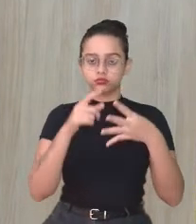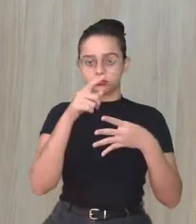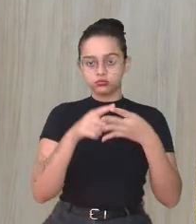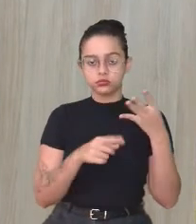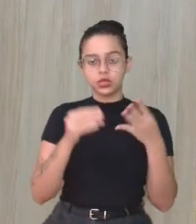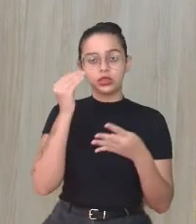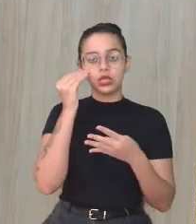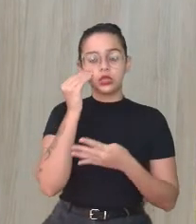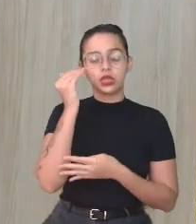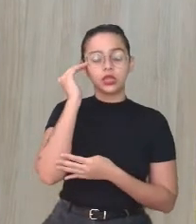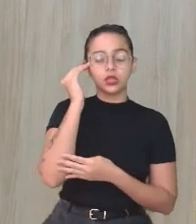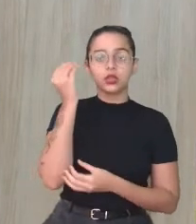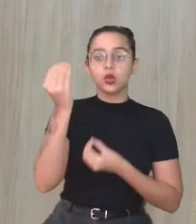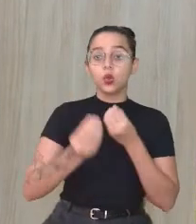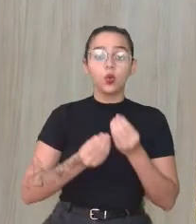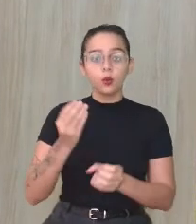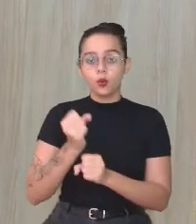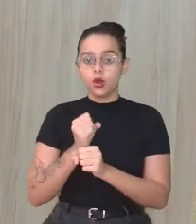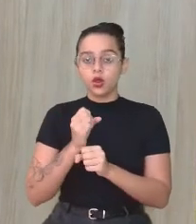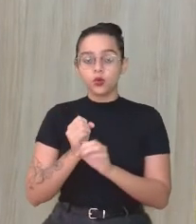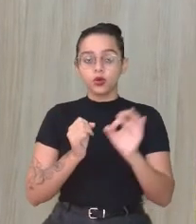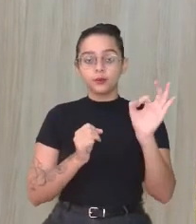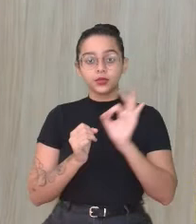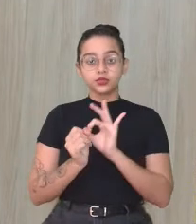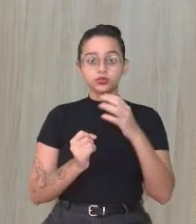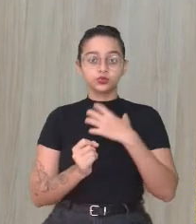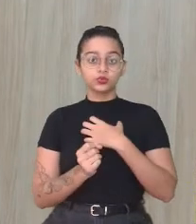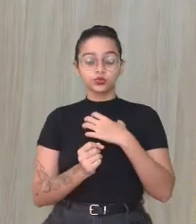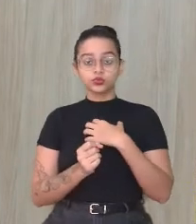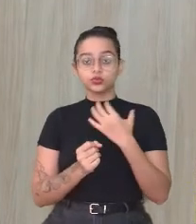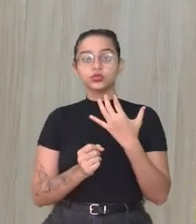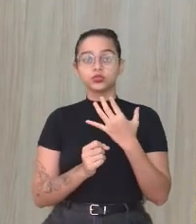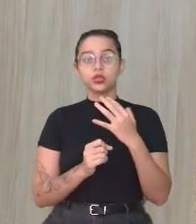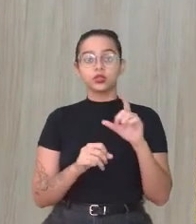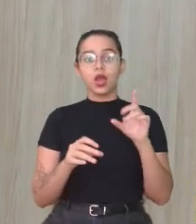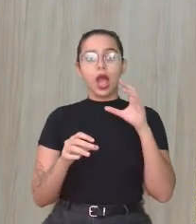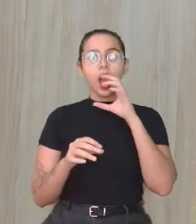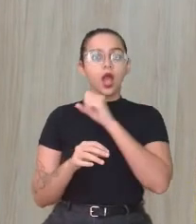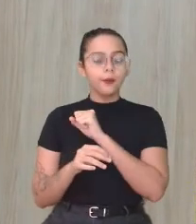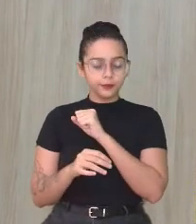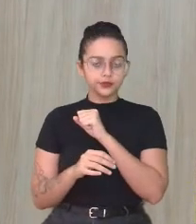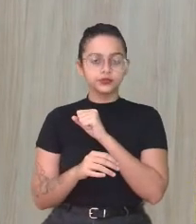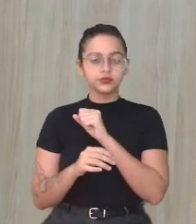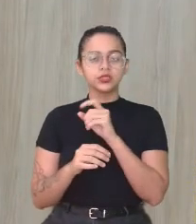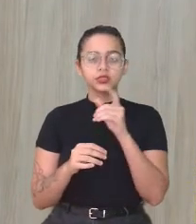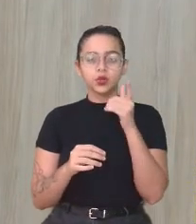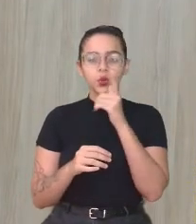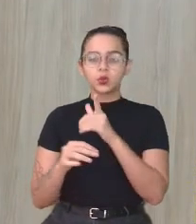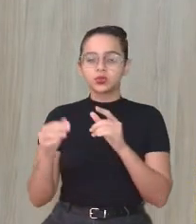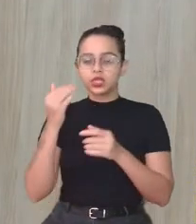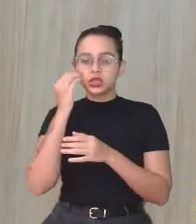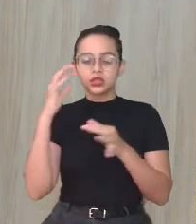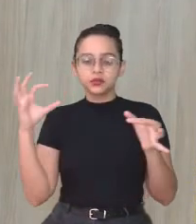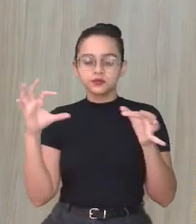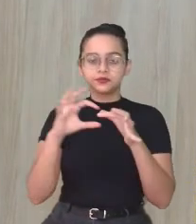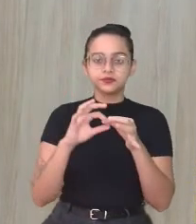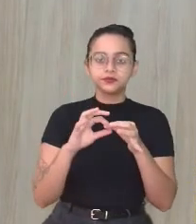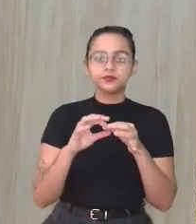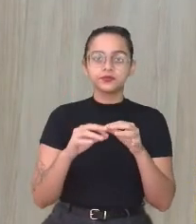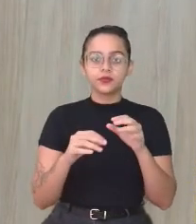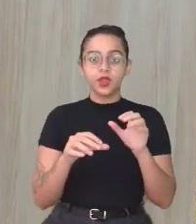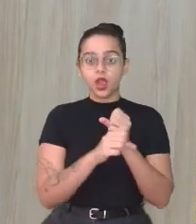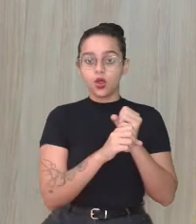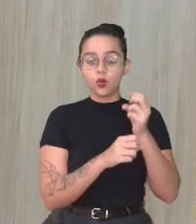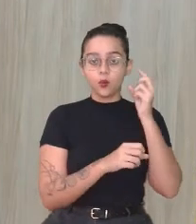tentar compreender como é que a gente calcula a porcentagem de uma maneira também muito rápida e que se conecte com o que a gente faz, tanto do